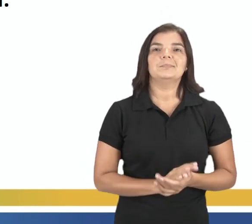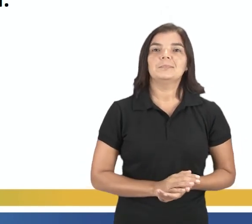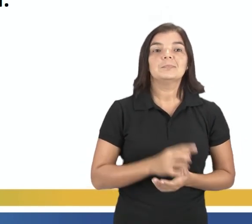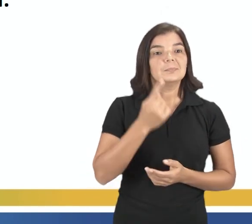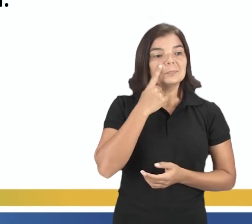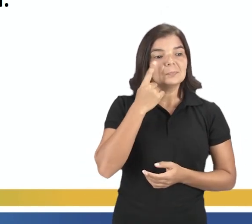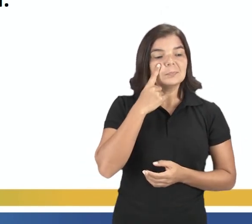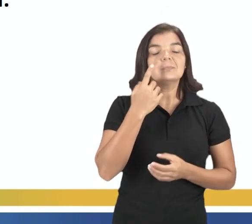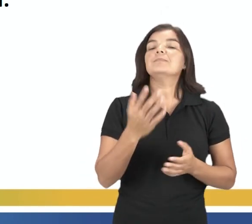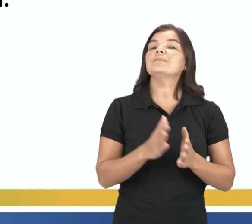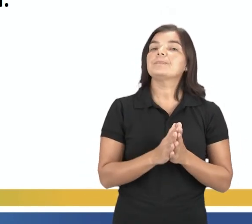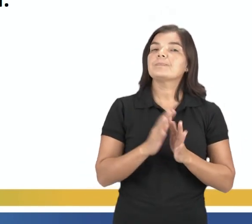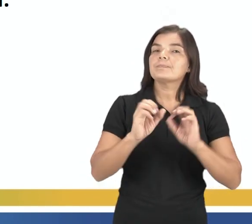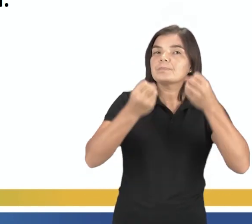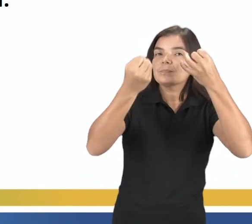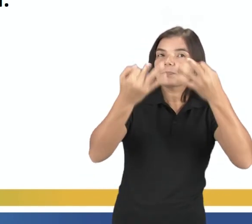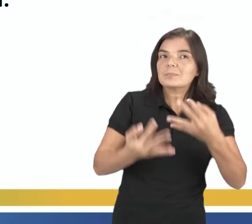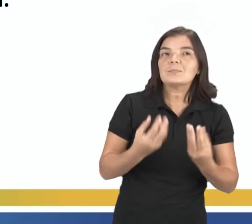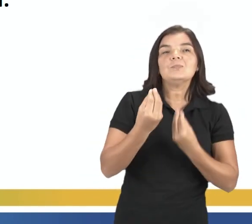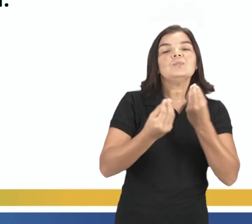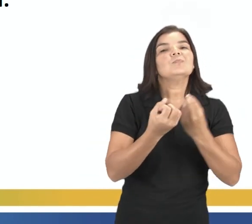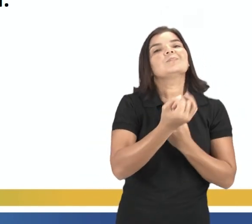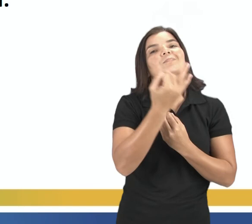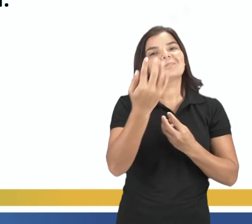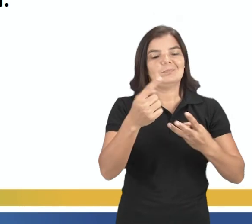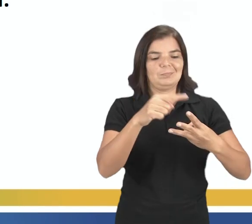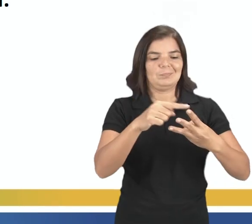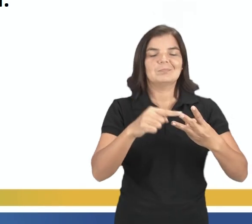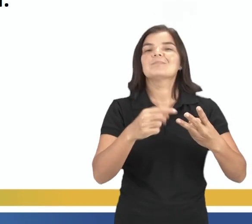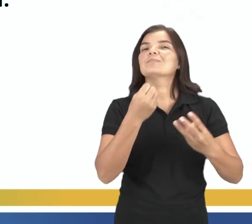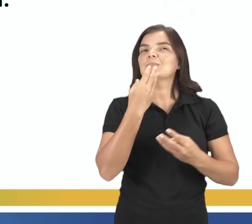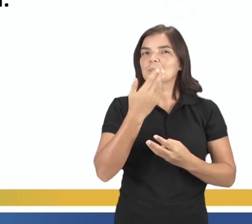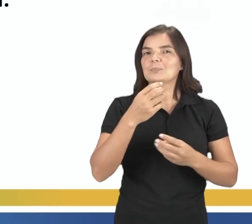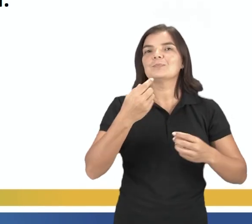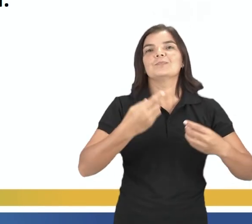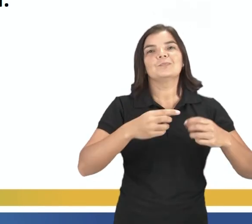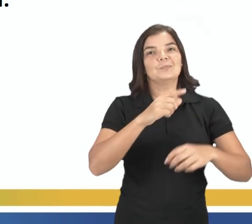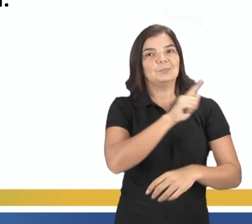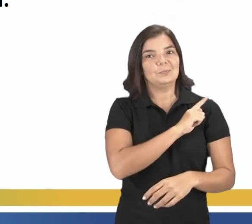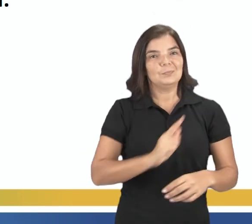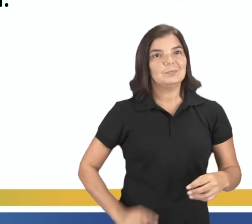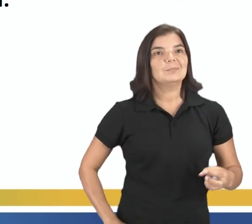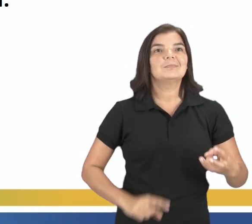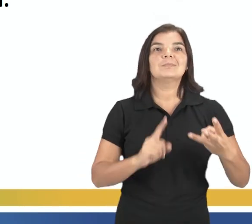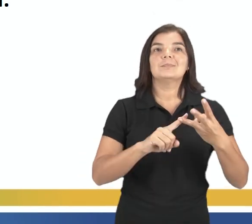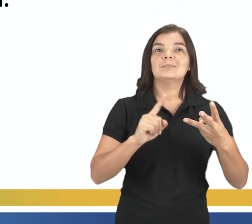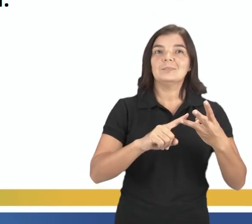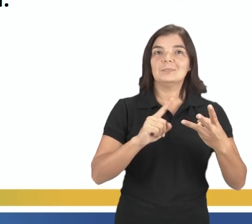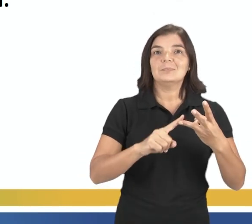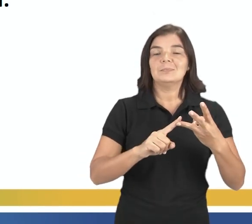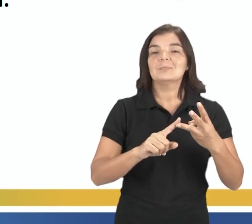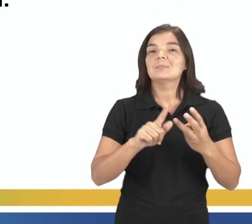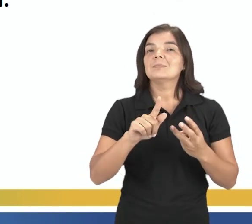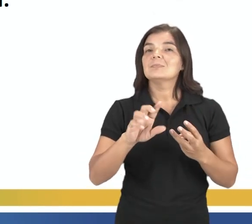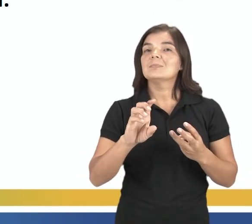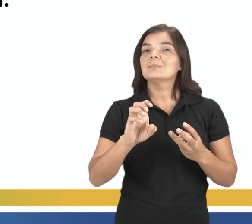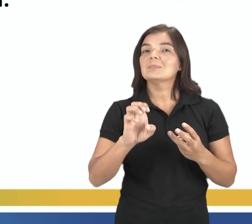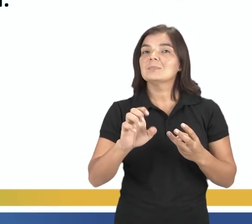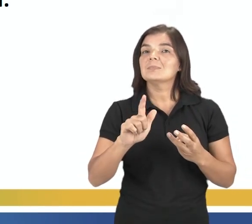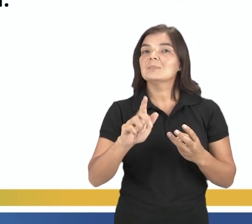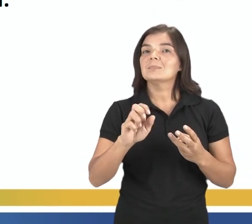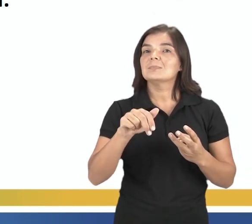Você vai colocar e explicar quais são essas formas boas de governo. E as 3 formas degeneradas você